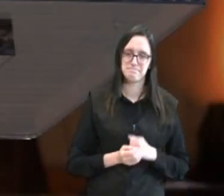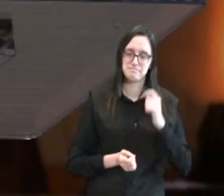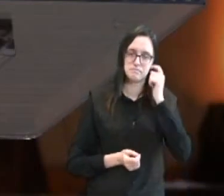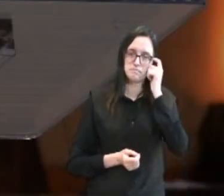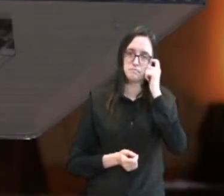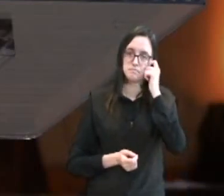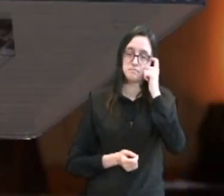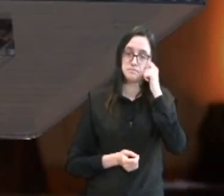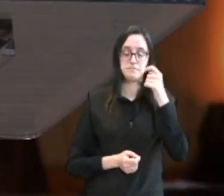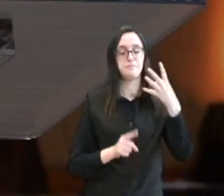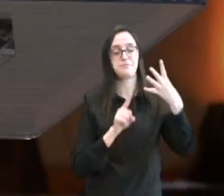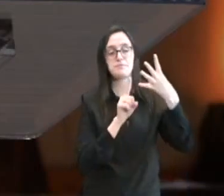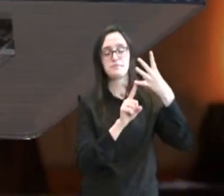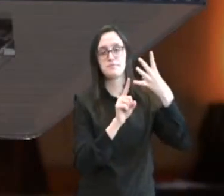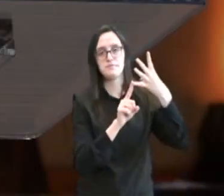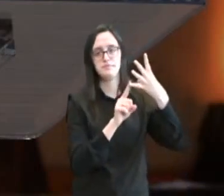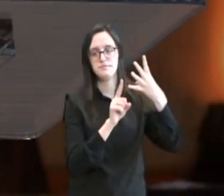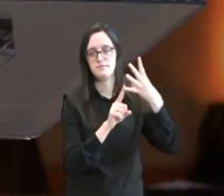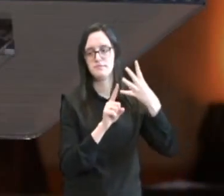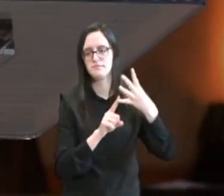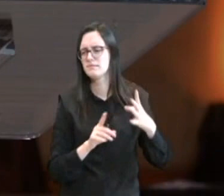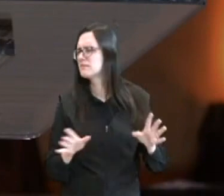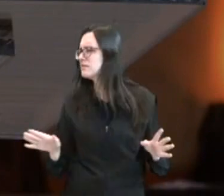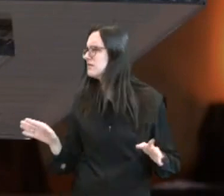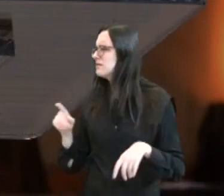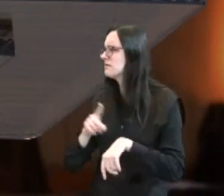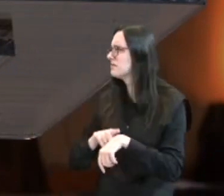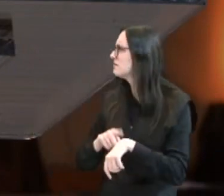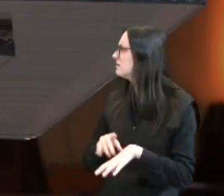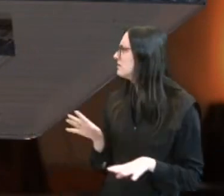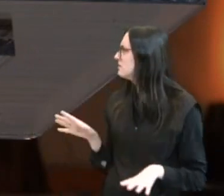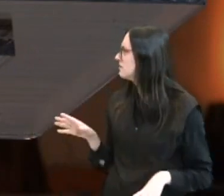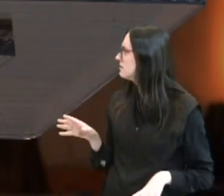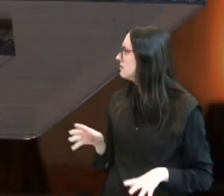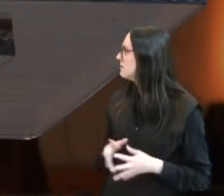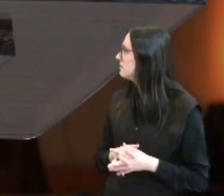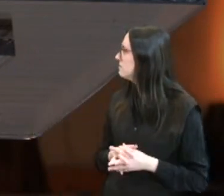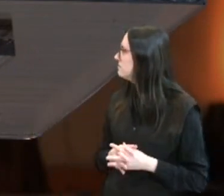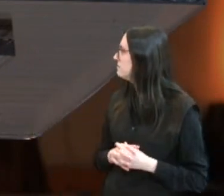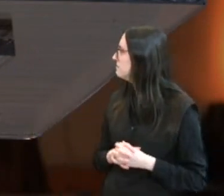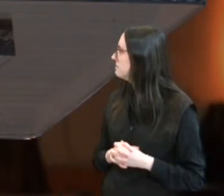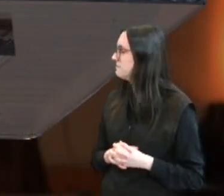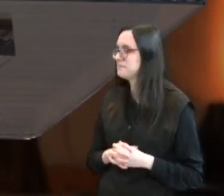A quarta característica, está voltando quando, Paulinho? Eu me perco com esse relógio aqui.